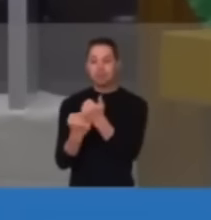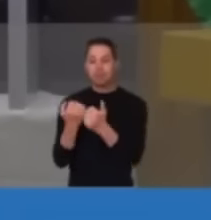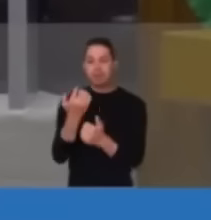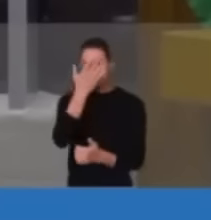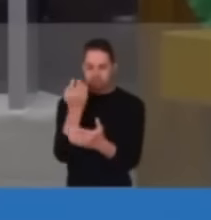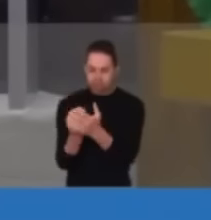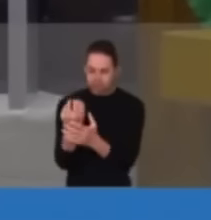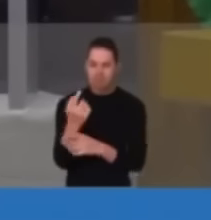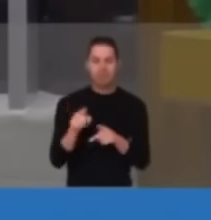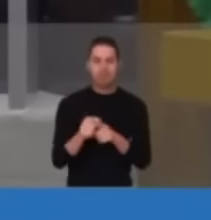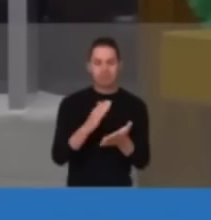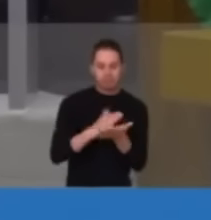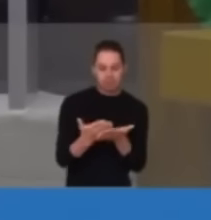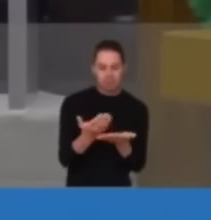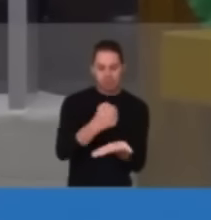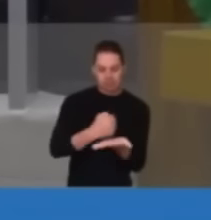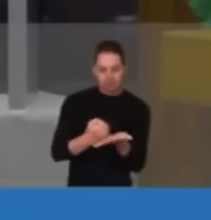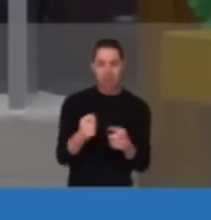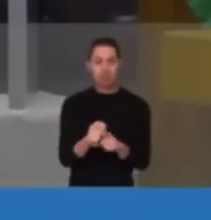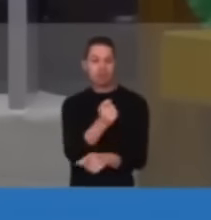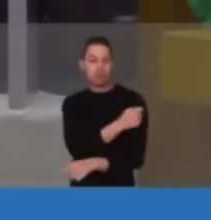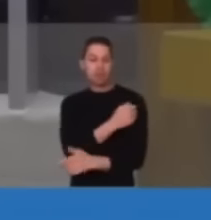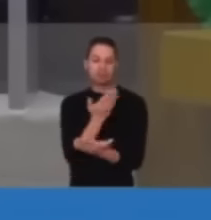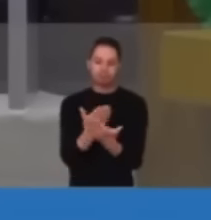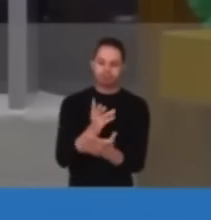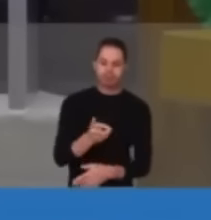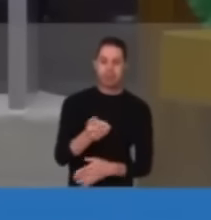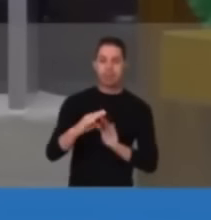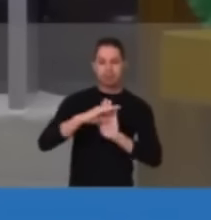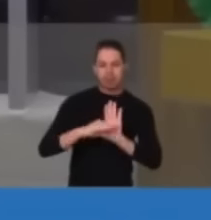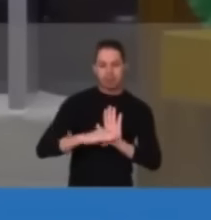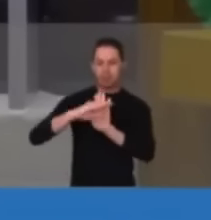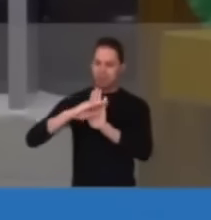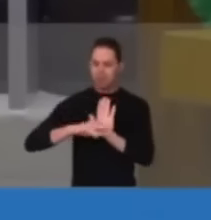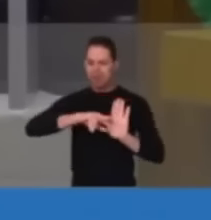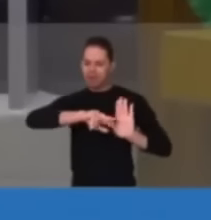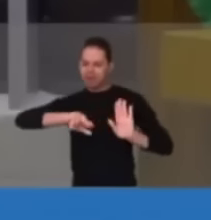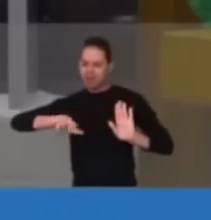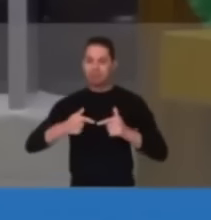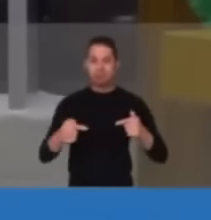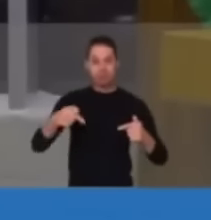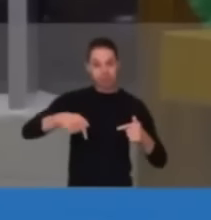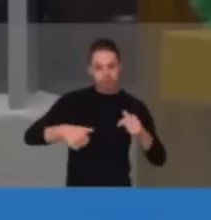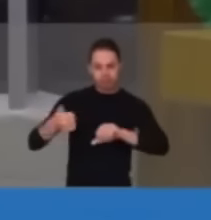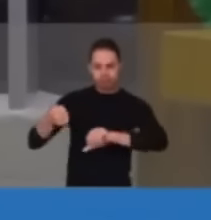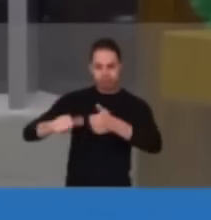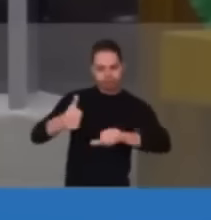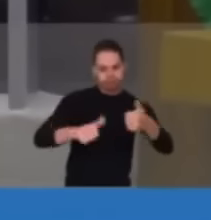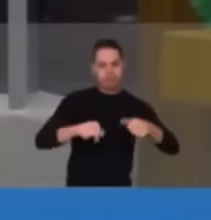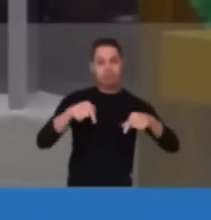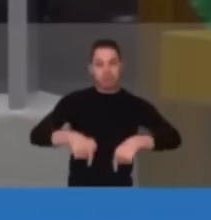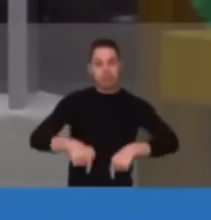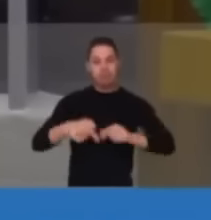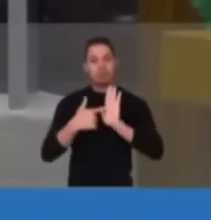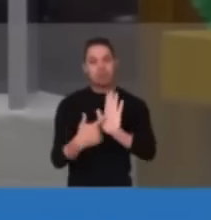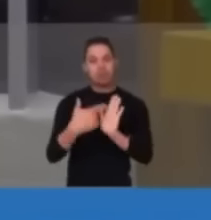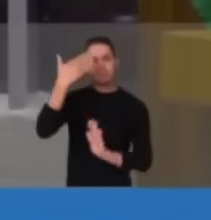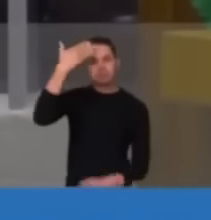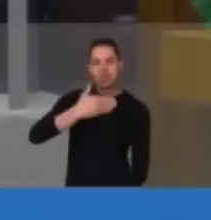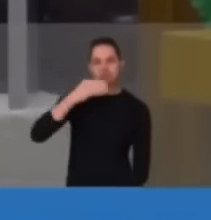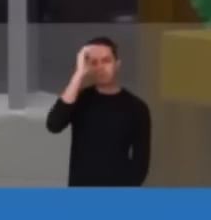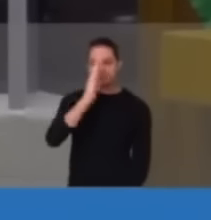geração de emprego estudantes em sala de aula são programas só nessa semana que nós apreciamos aqui que mostram o Brasil que